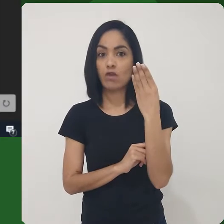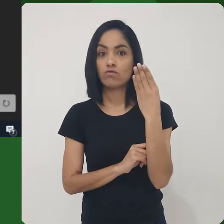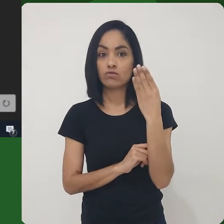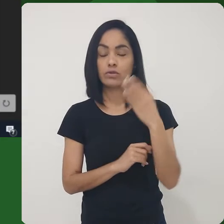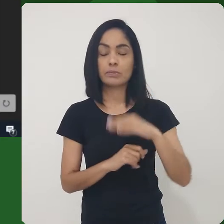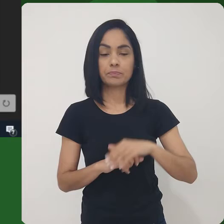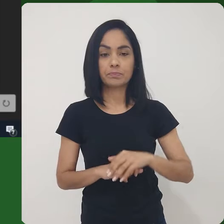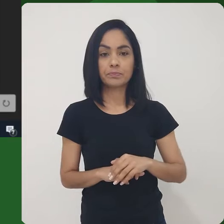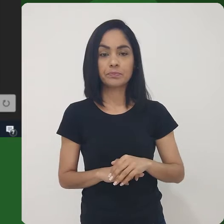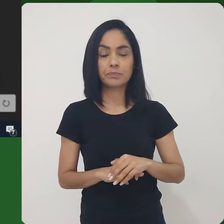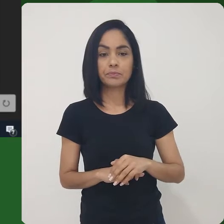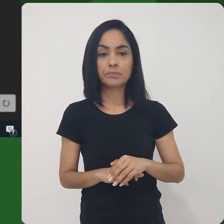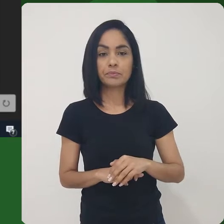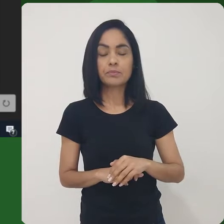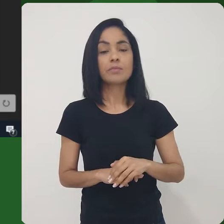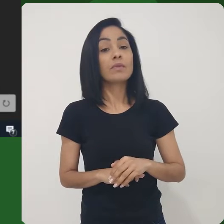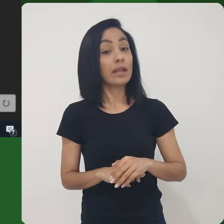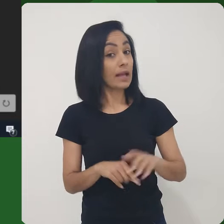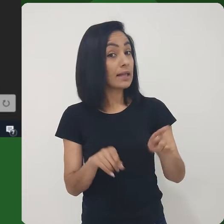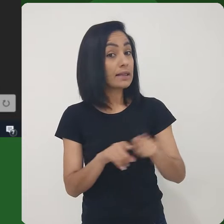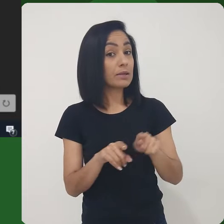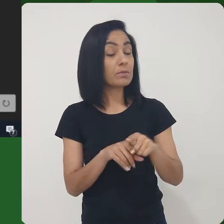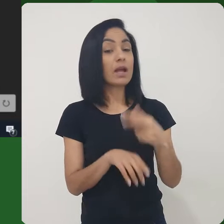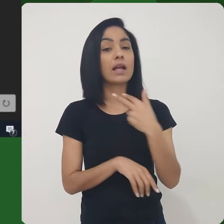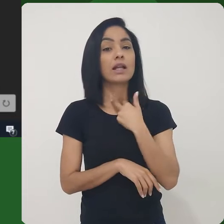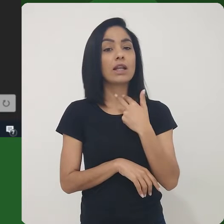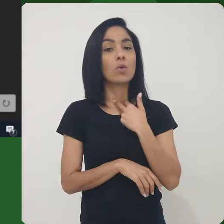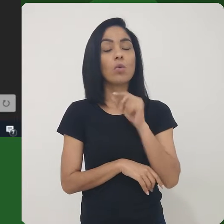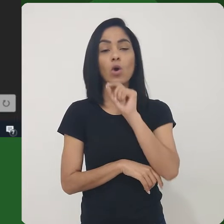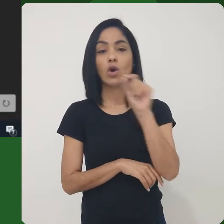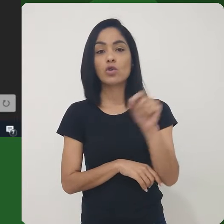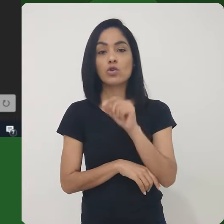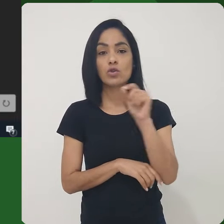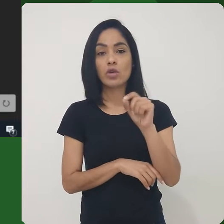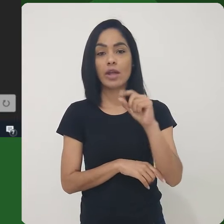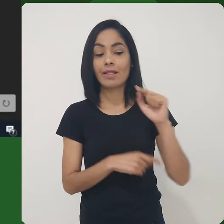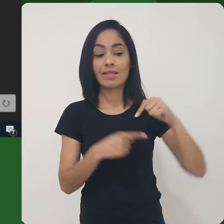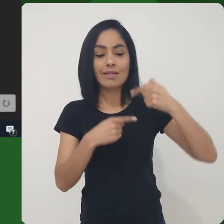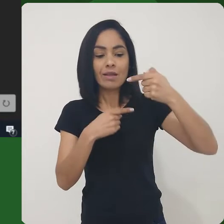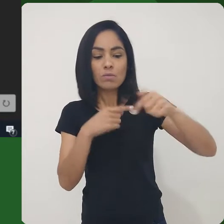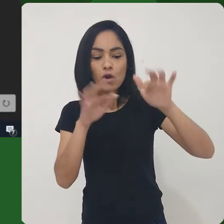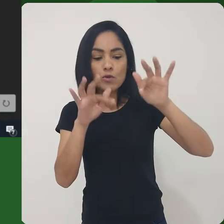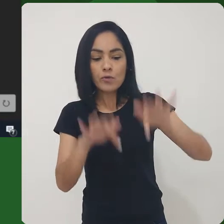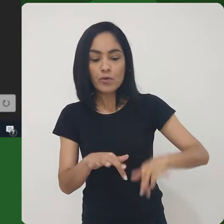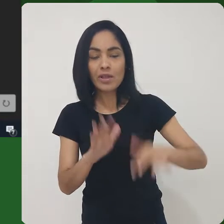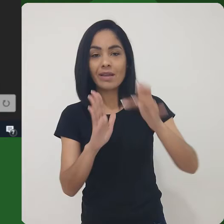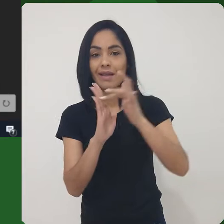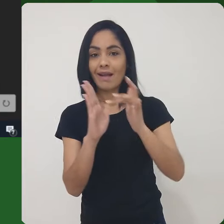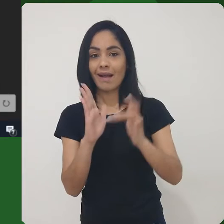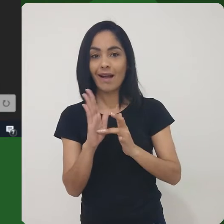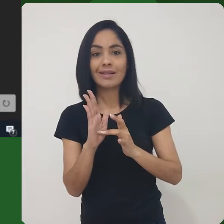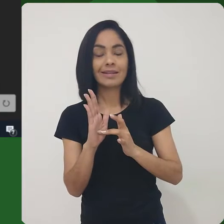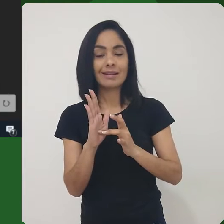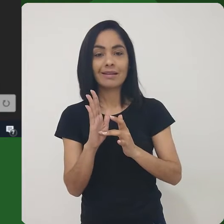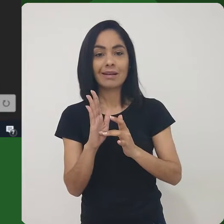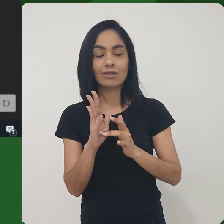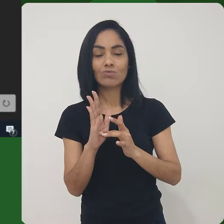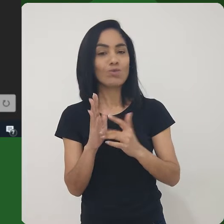Devido a ter como requisito não permitir que haja qualquer modificação posterior, o seu